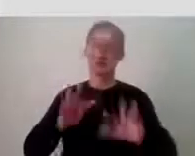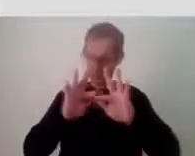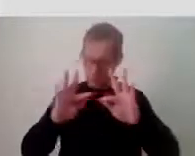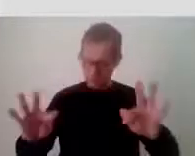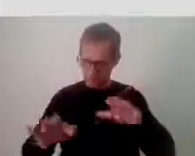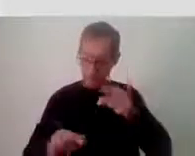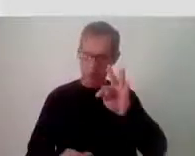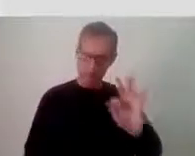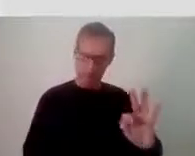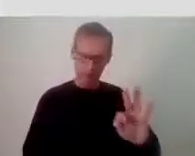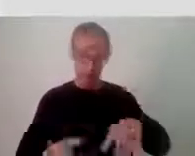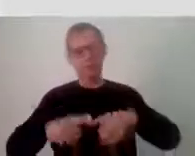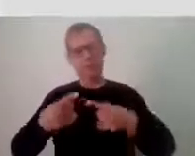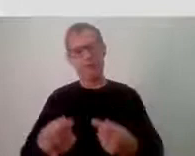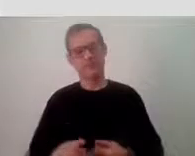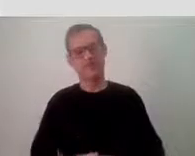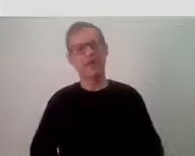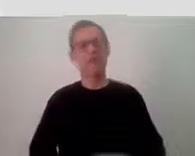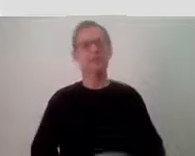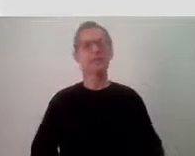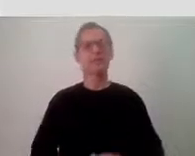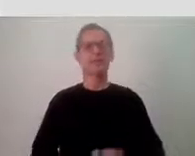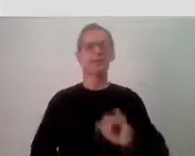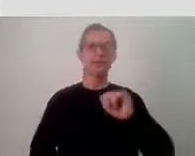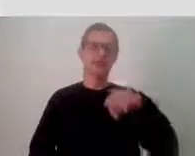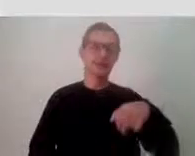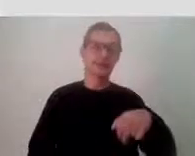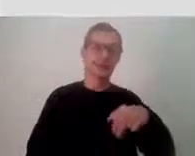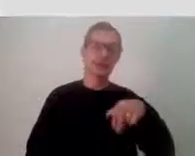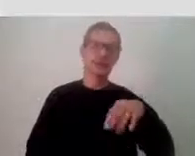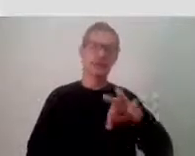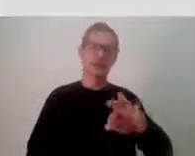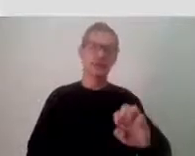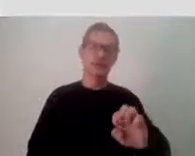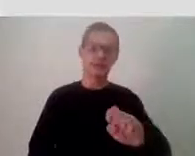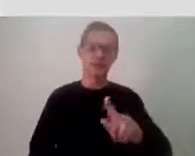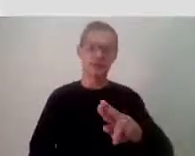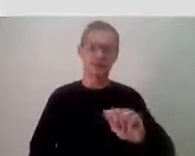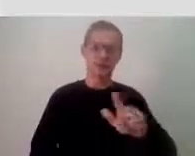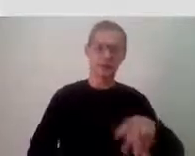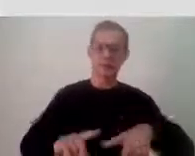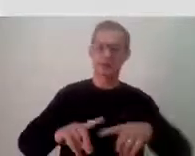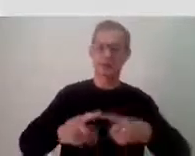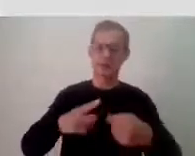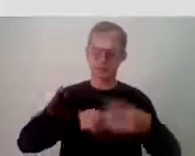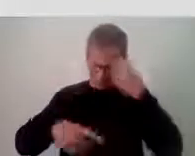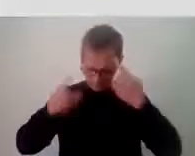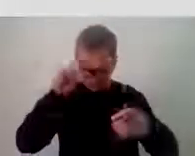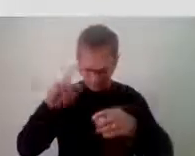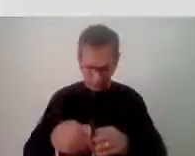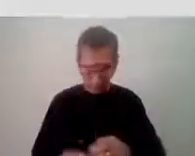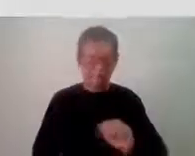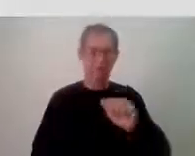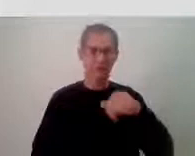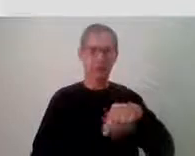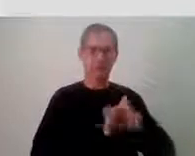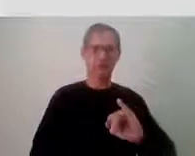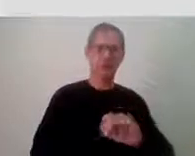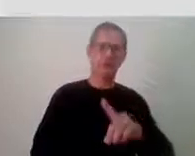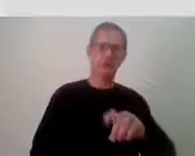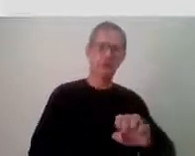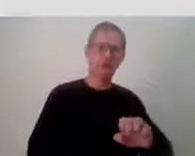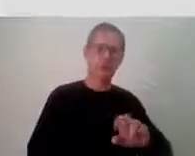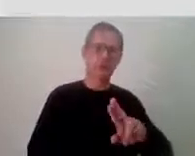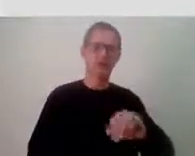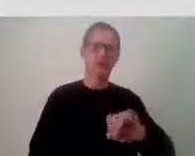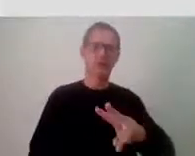relação a t. Se é integral, aqui que vem a ideia de primitiva, antiderivada, e foi o grande pulo